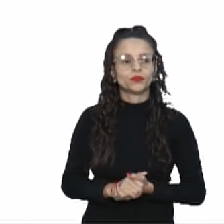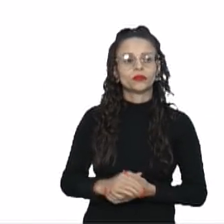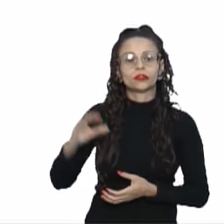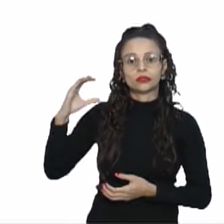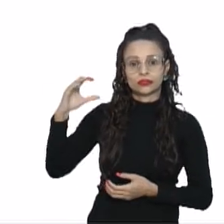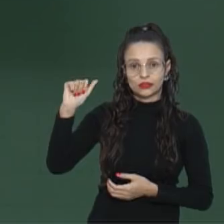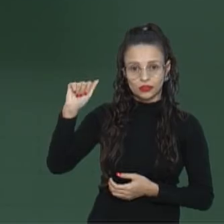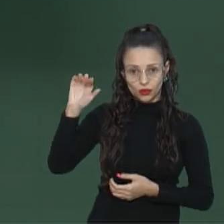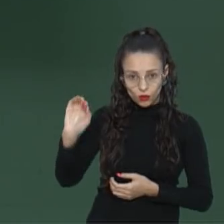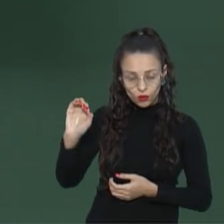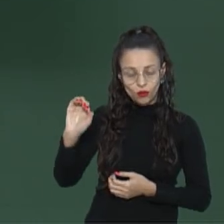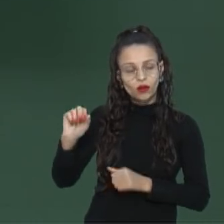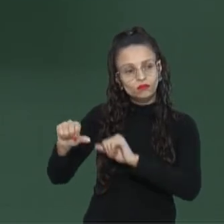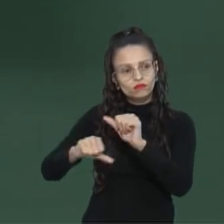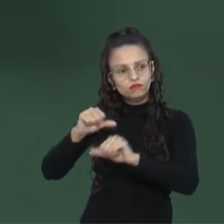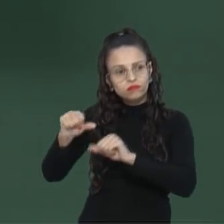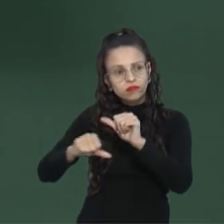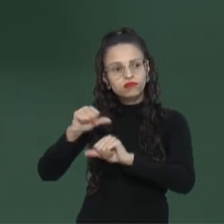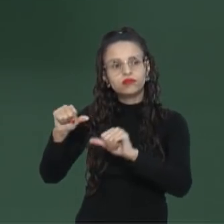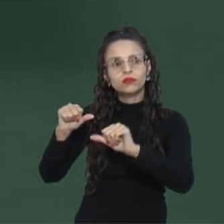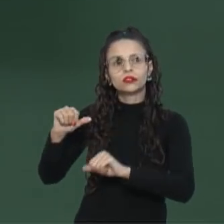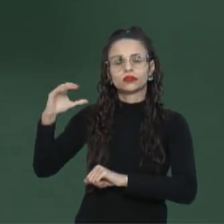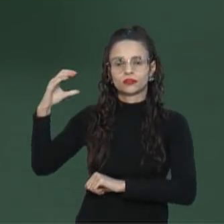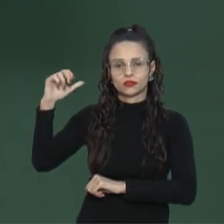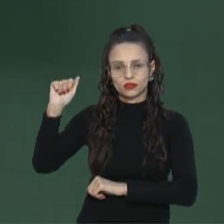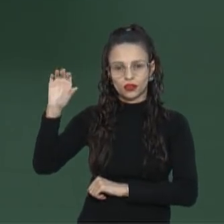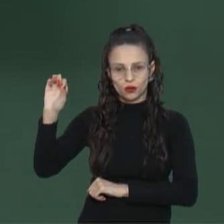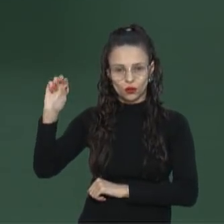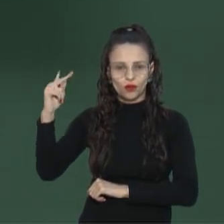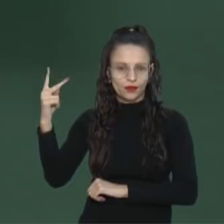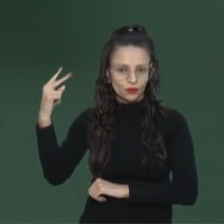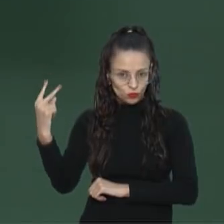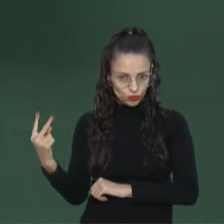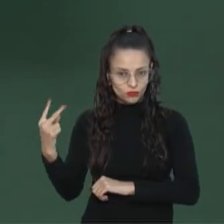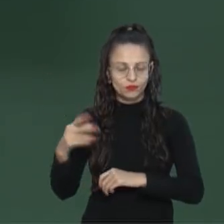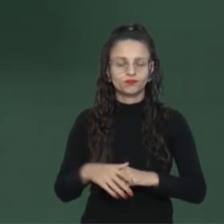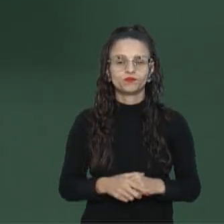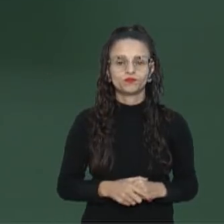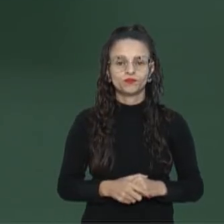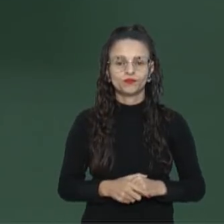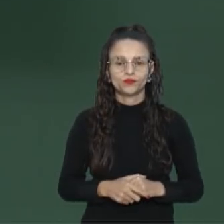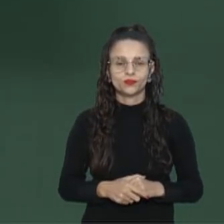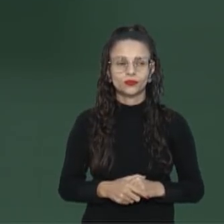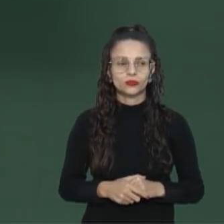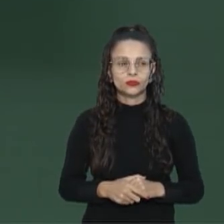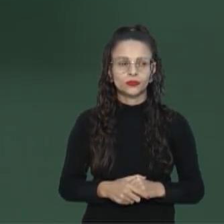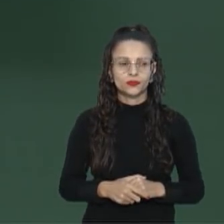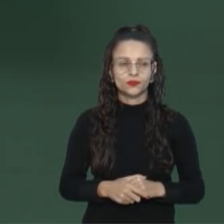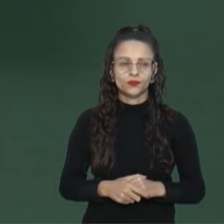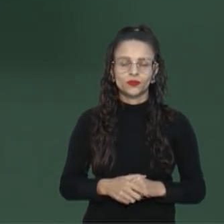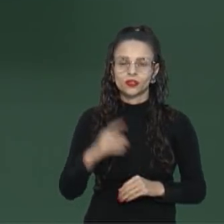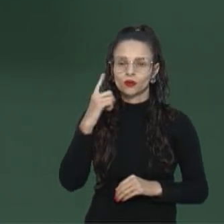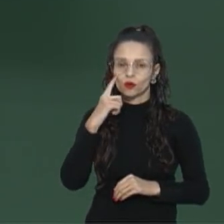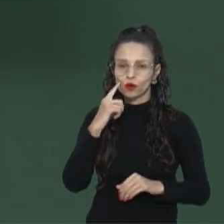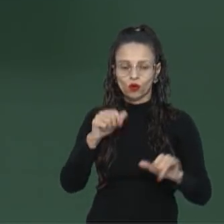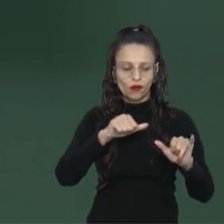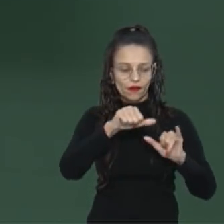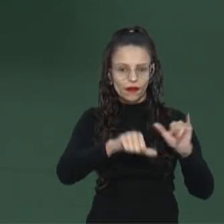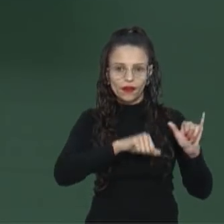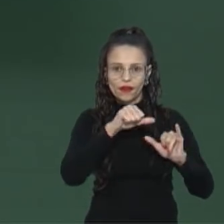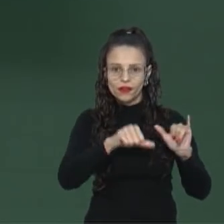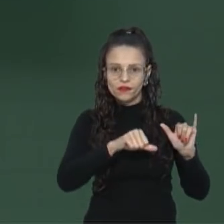de cálcio reage com água e vira hidróxido de cálcio. Né? Isso aqui é a reação da cal